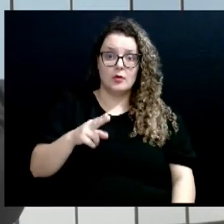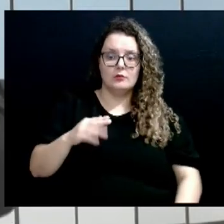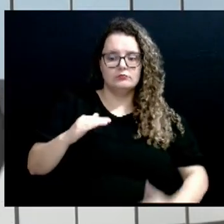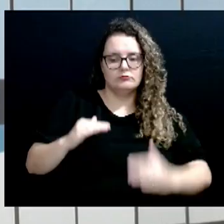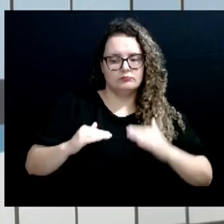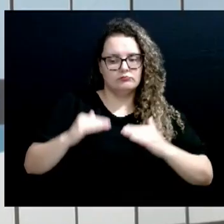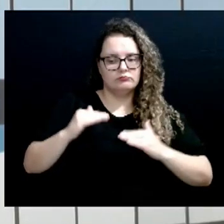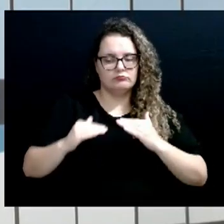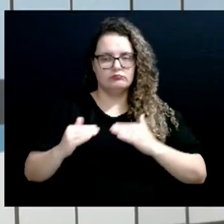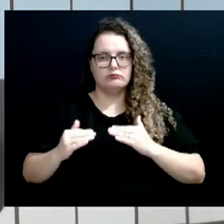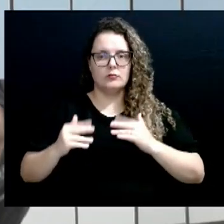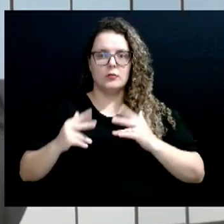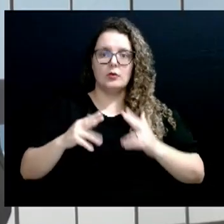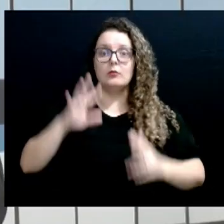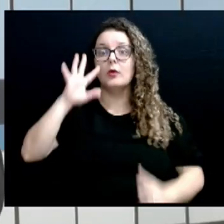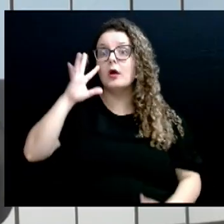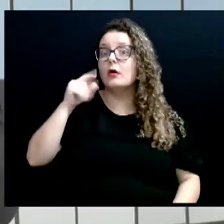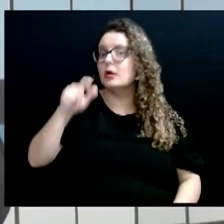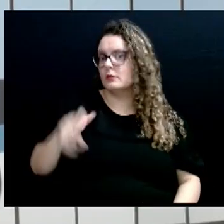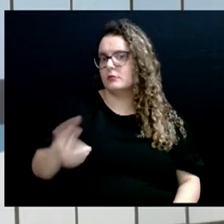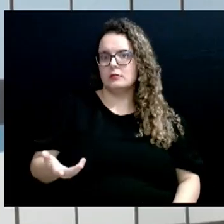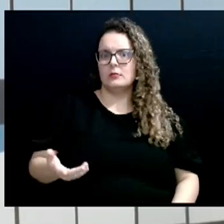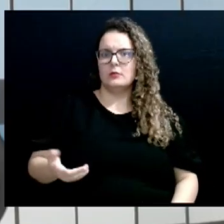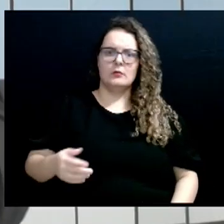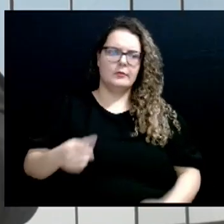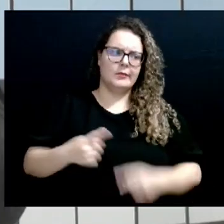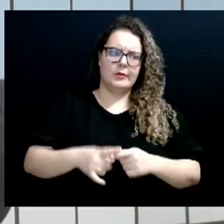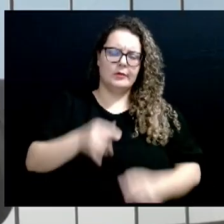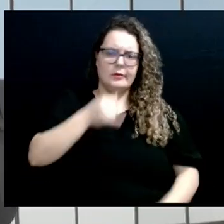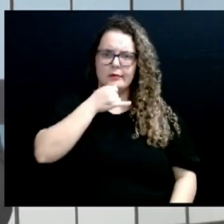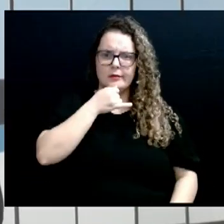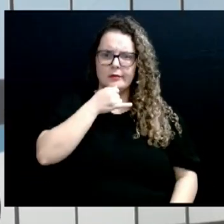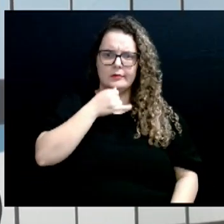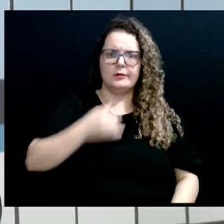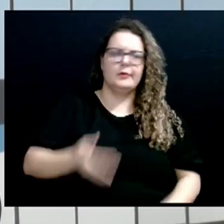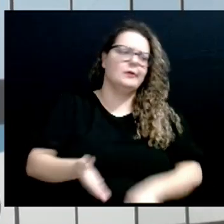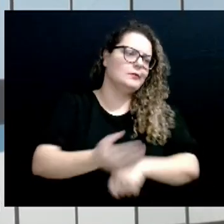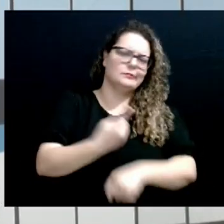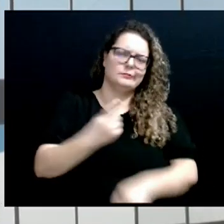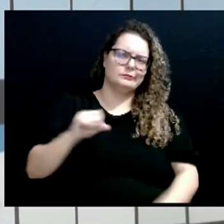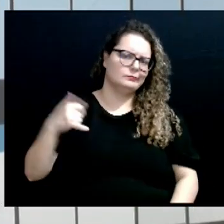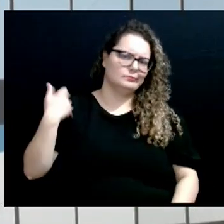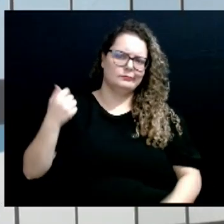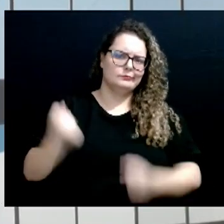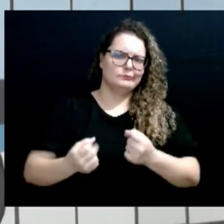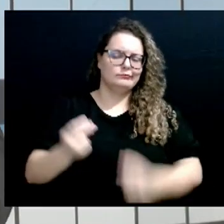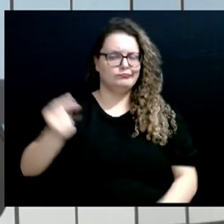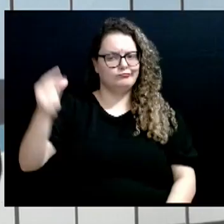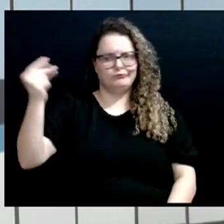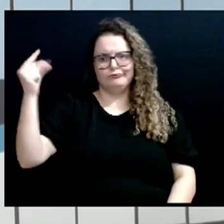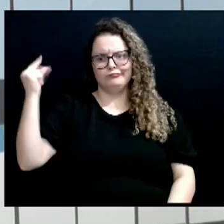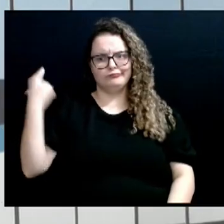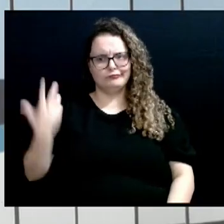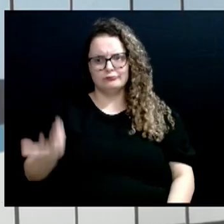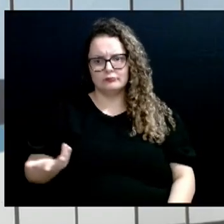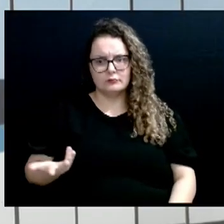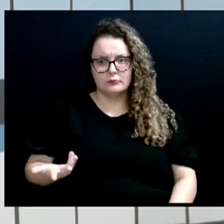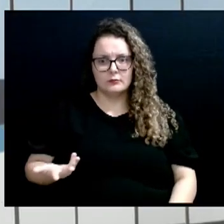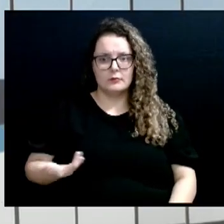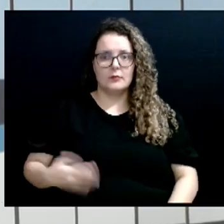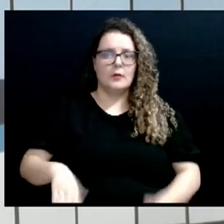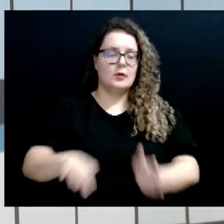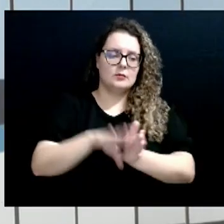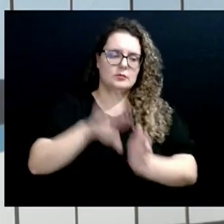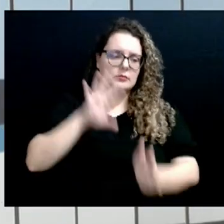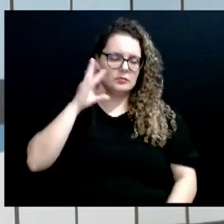com o conhecimento da pessoa, porque infelizmente no Brasil tem muita gente que antes dos 18 anos já está dirigindo há muito tempo, né? Então a pessoa às vezes já chega com conhecimento alto lá